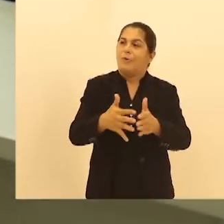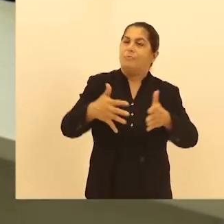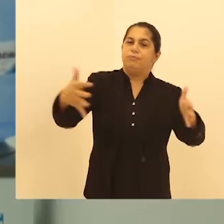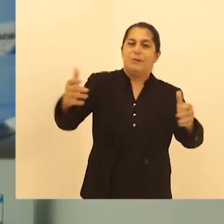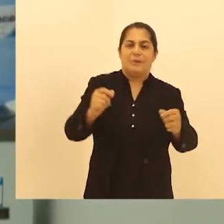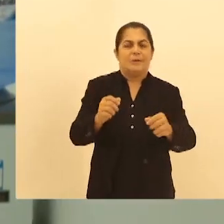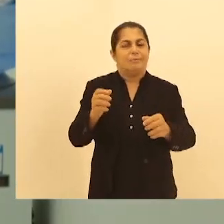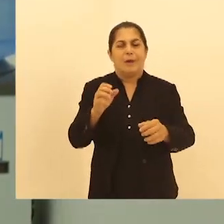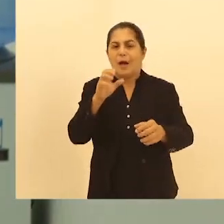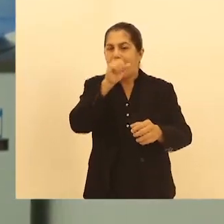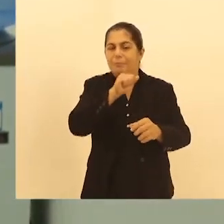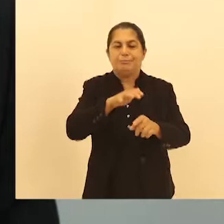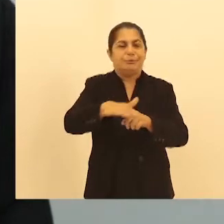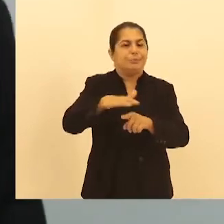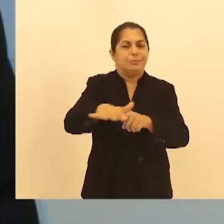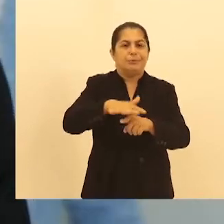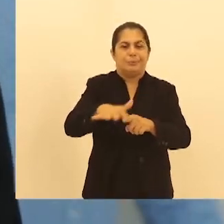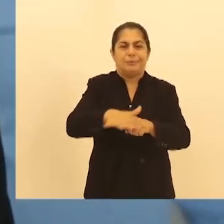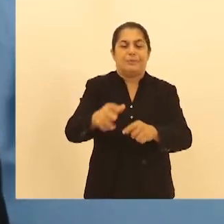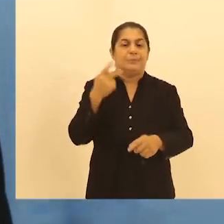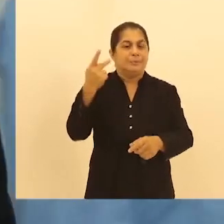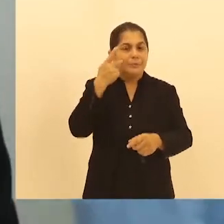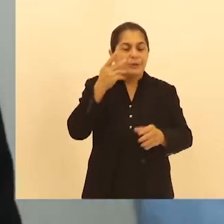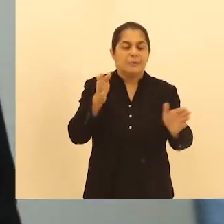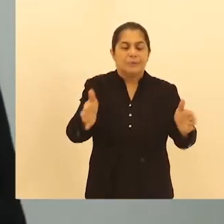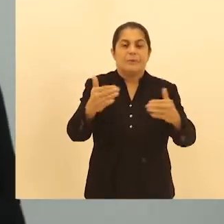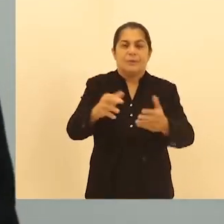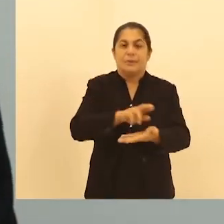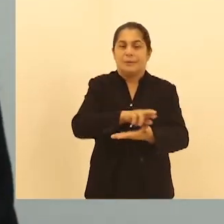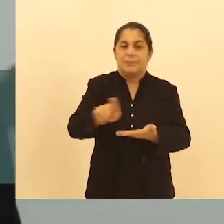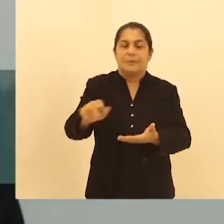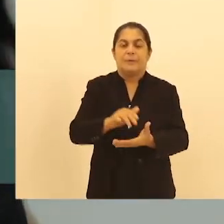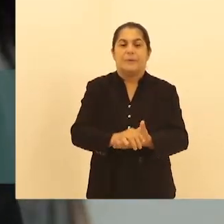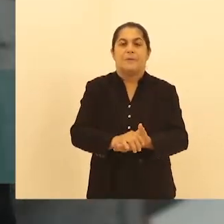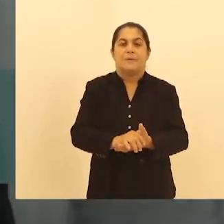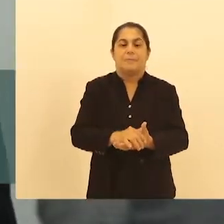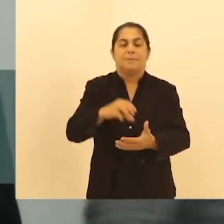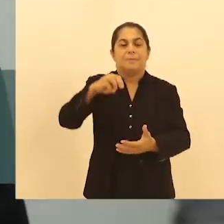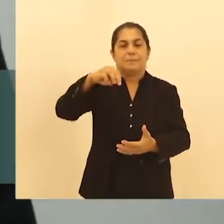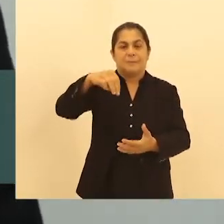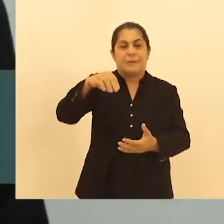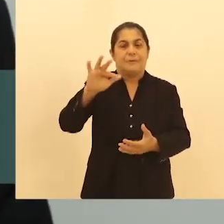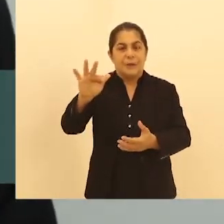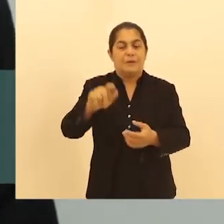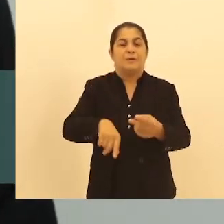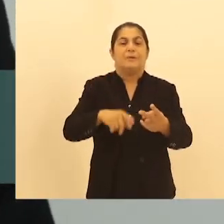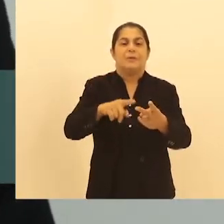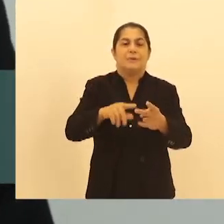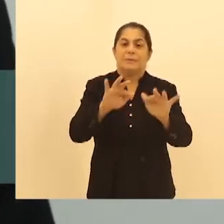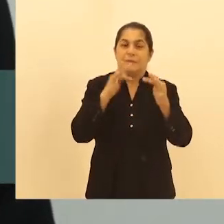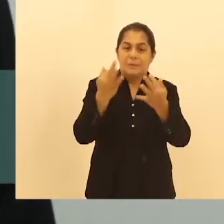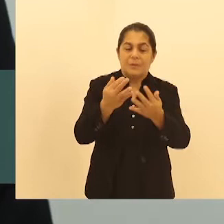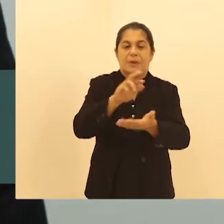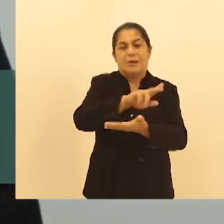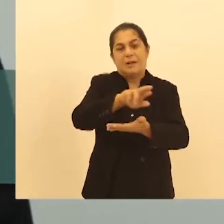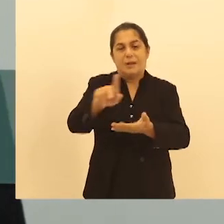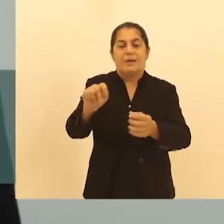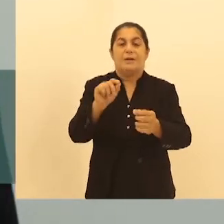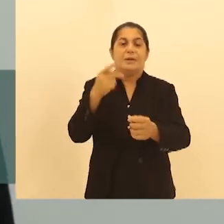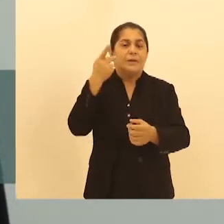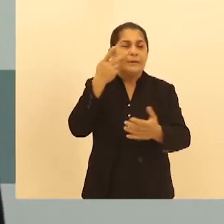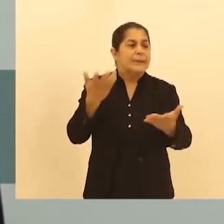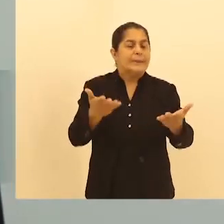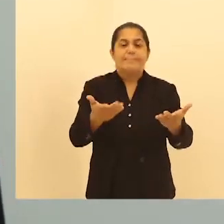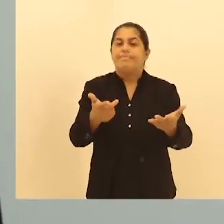e agilidade os nossos promotores cíveis da fazenda pública os promotores de família os auxiliares